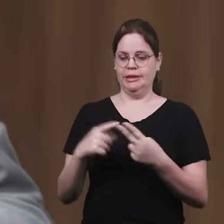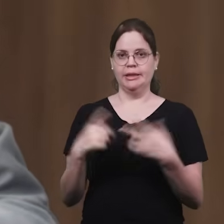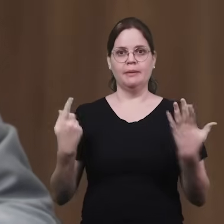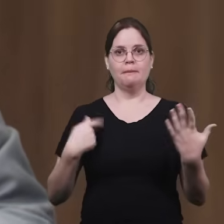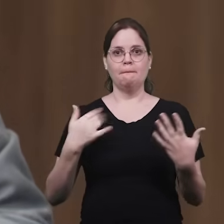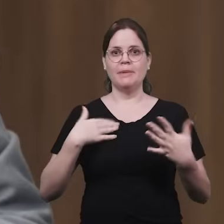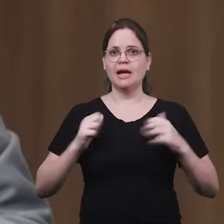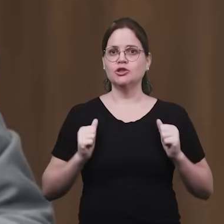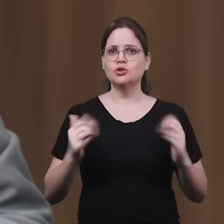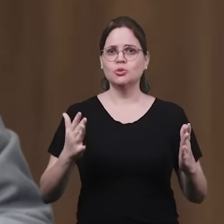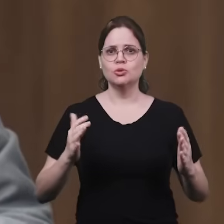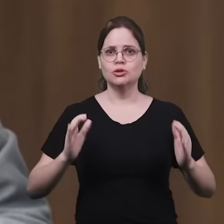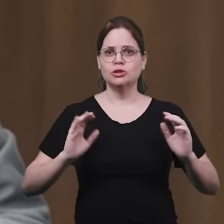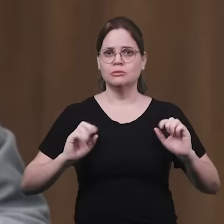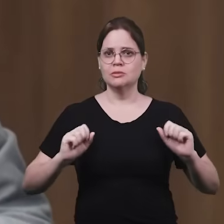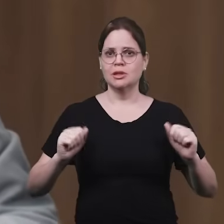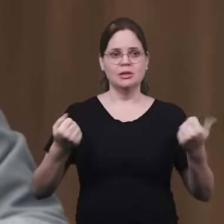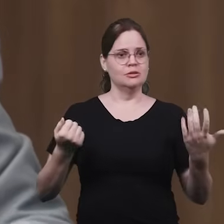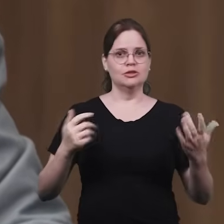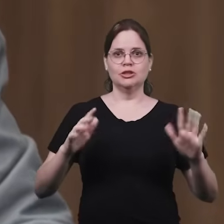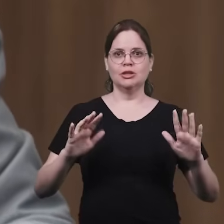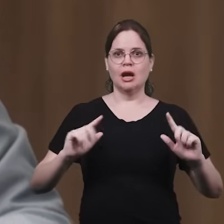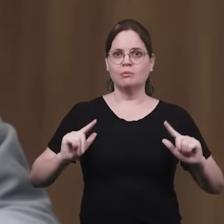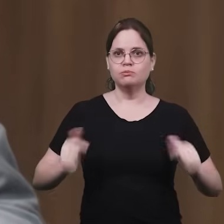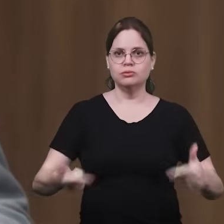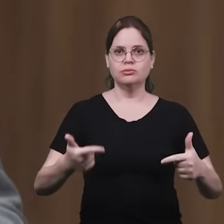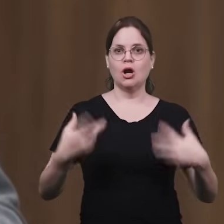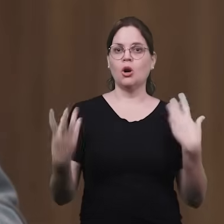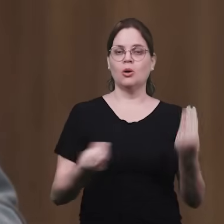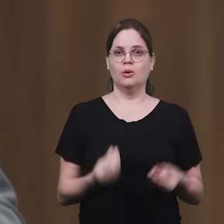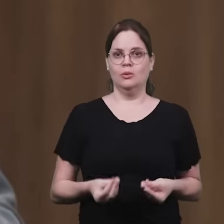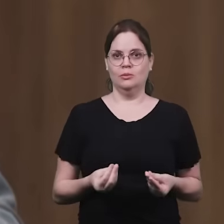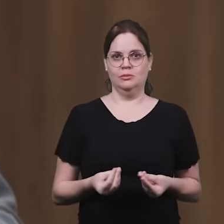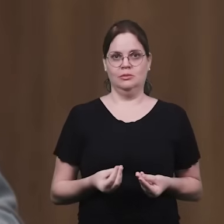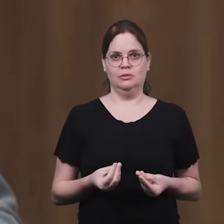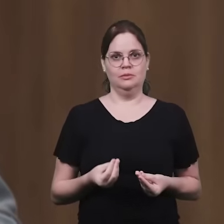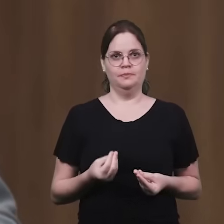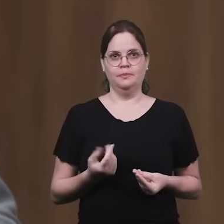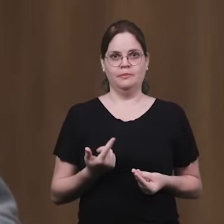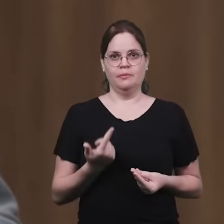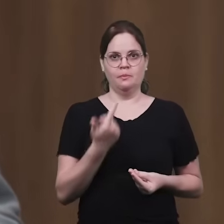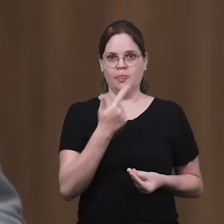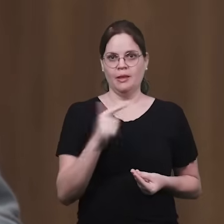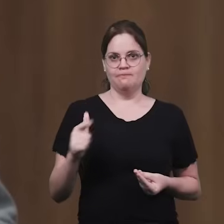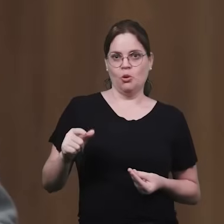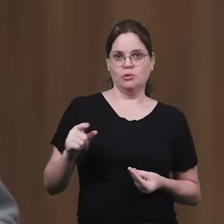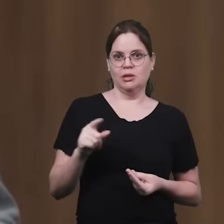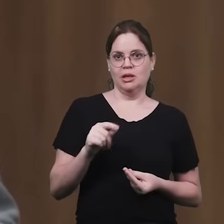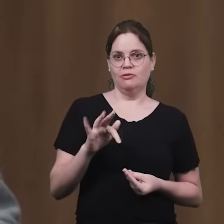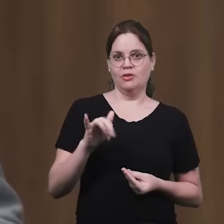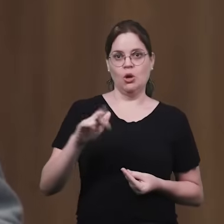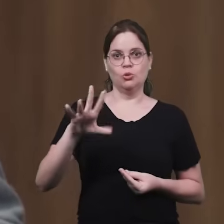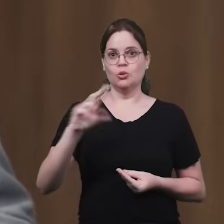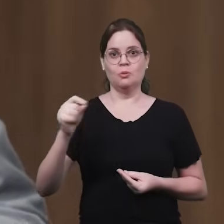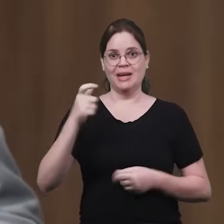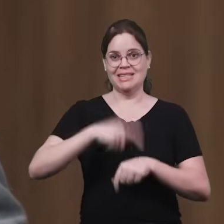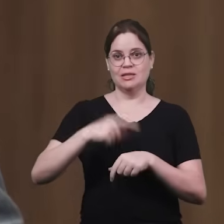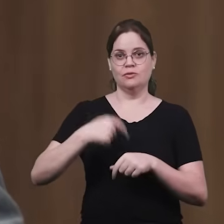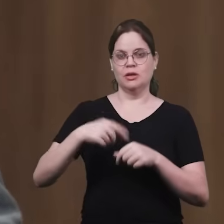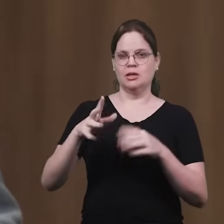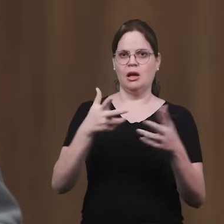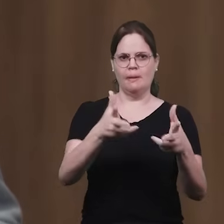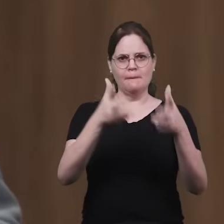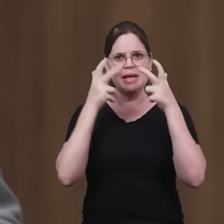instinto de reação. Então, isso não tem filtro. Quando chega aí, você reage sem